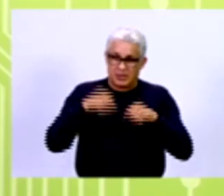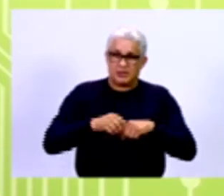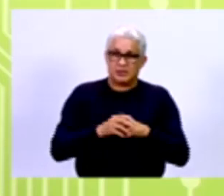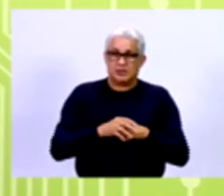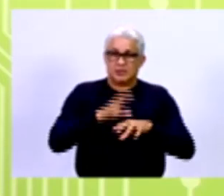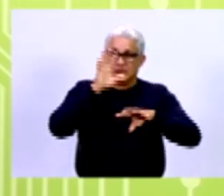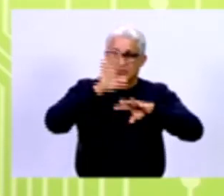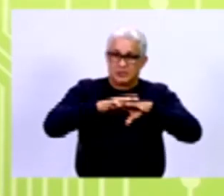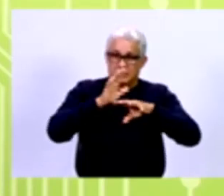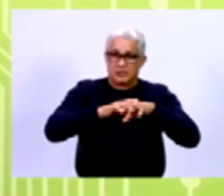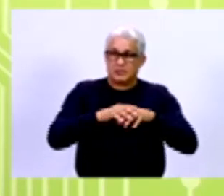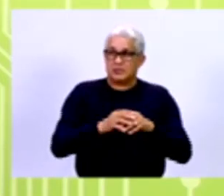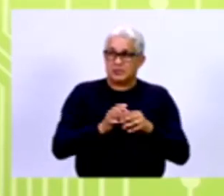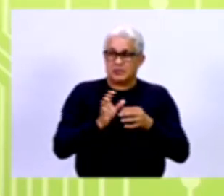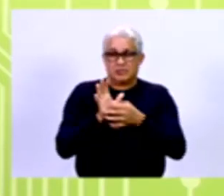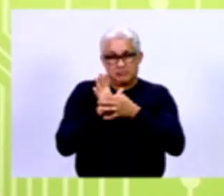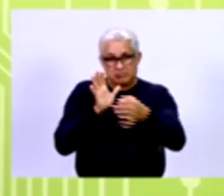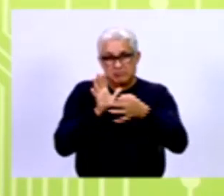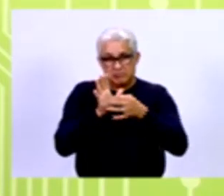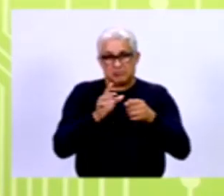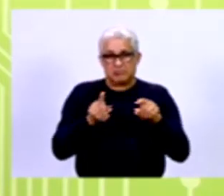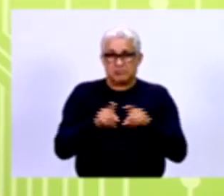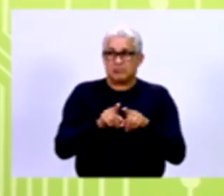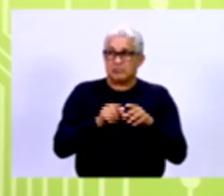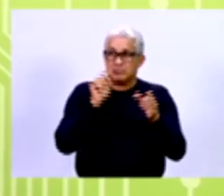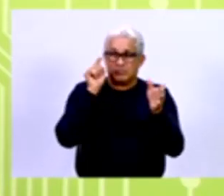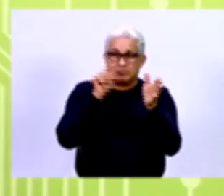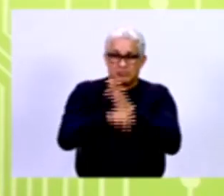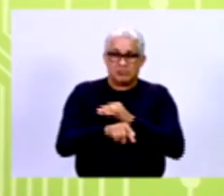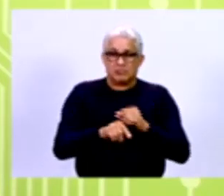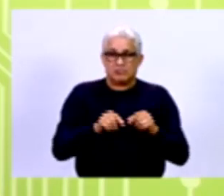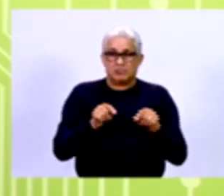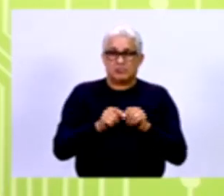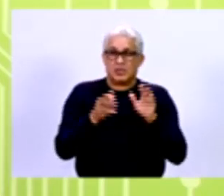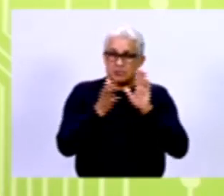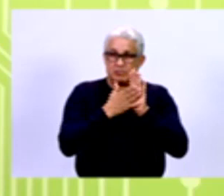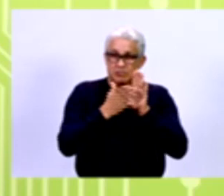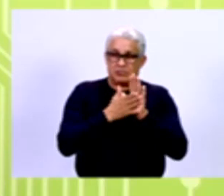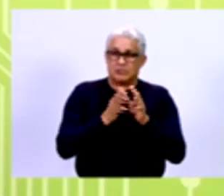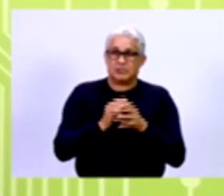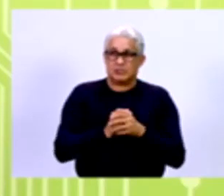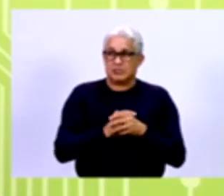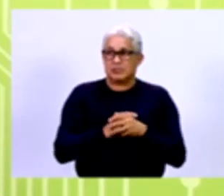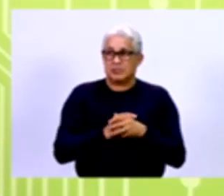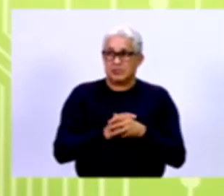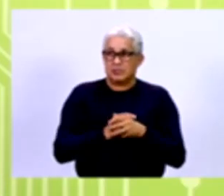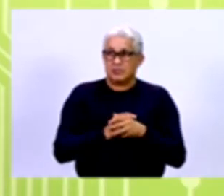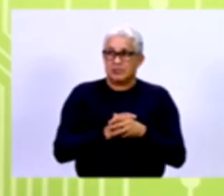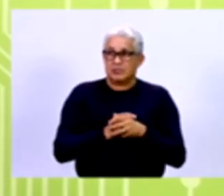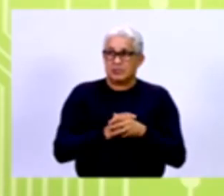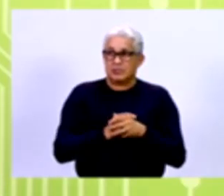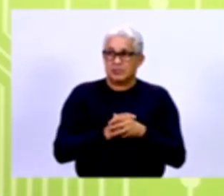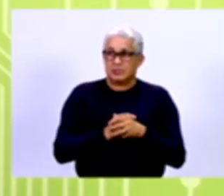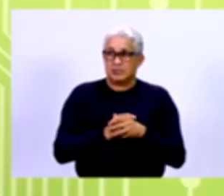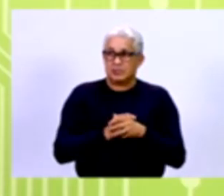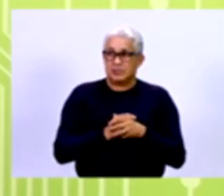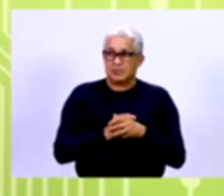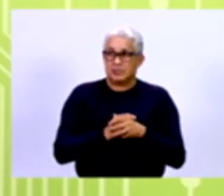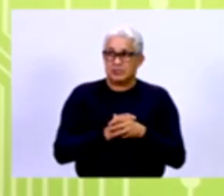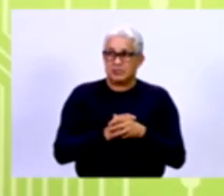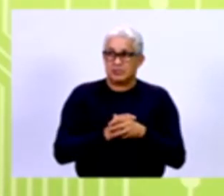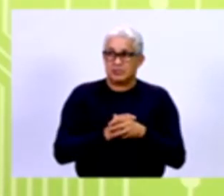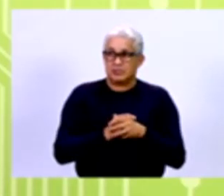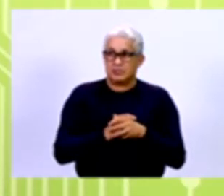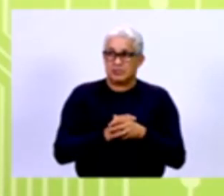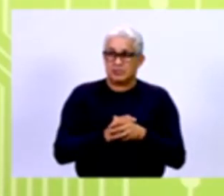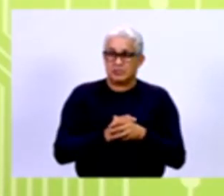tabela e eventuais perguntas que surjam, além das questões propostas para as atividades. Então,